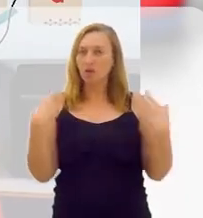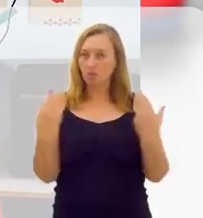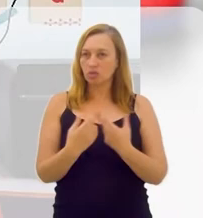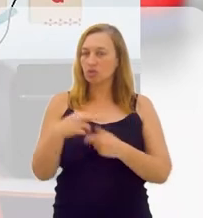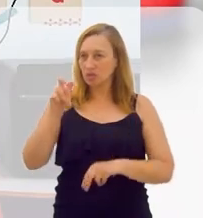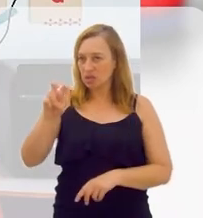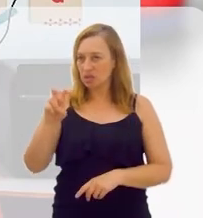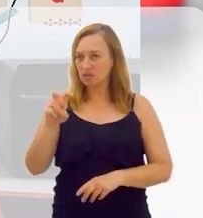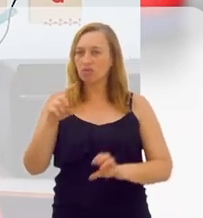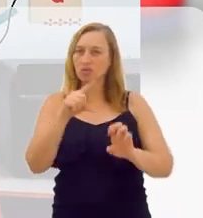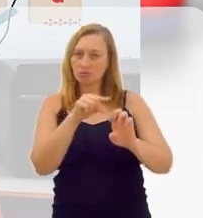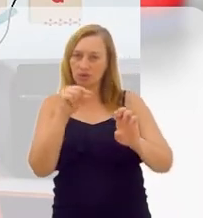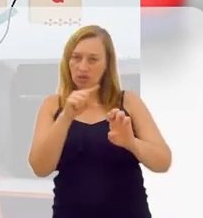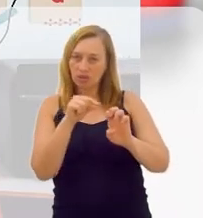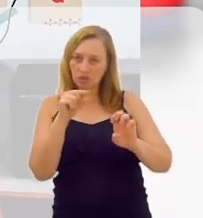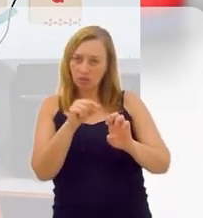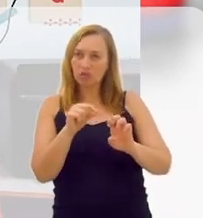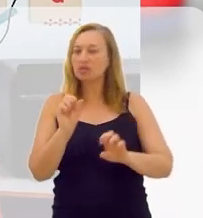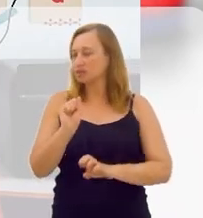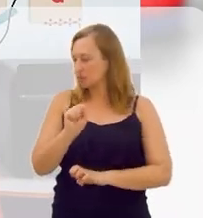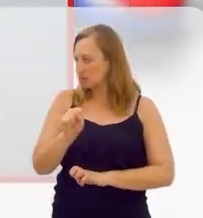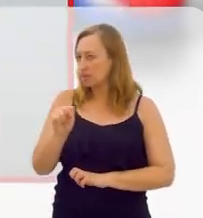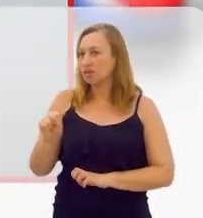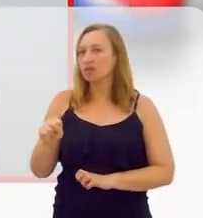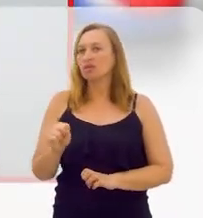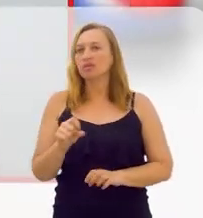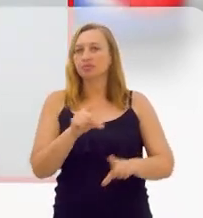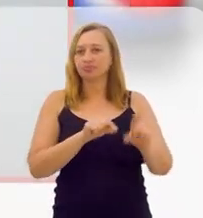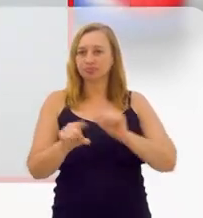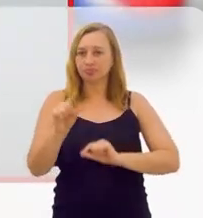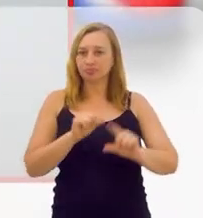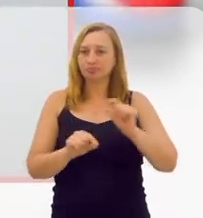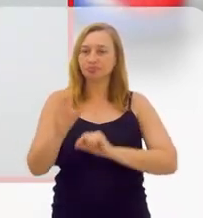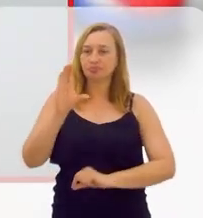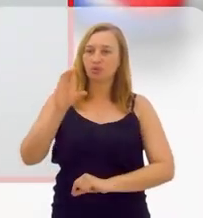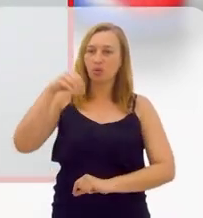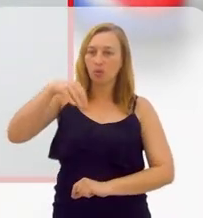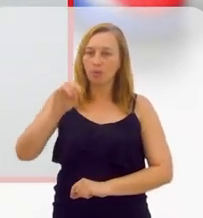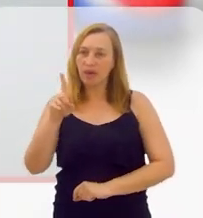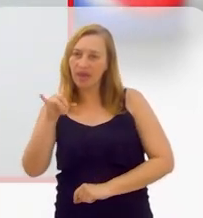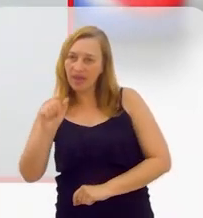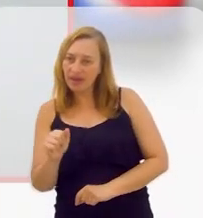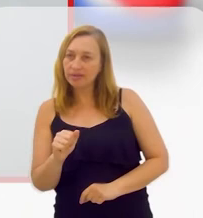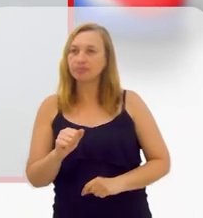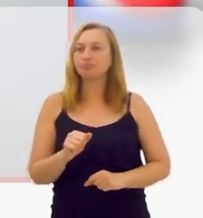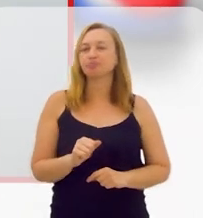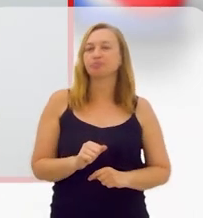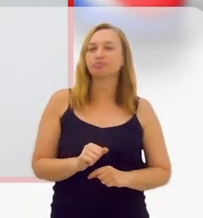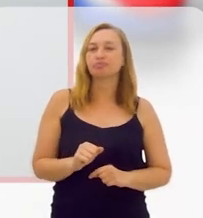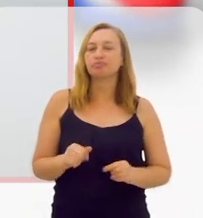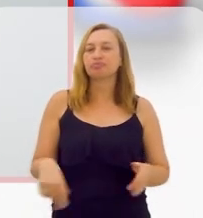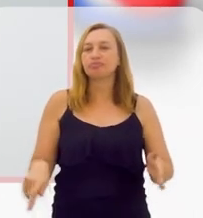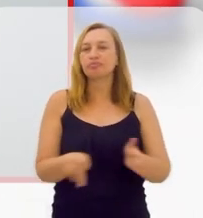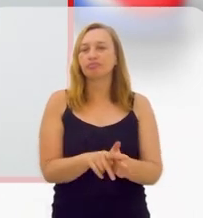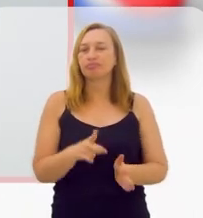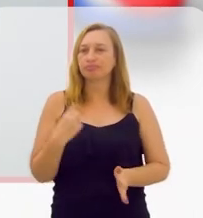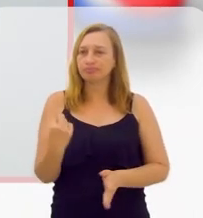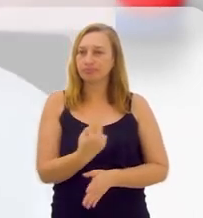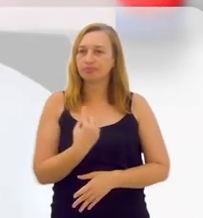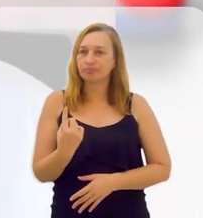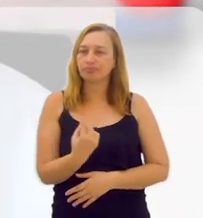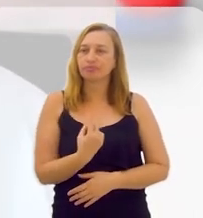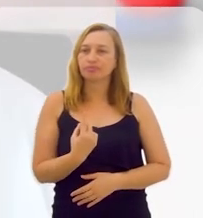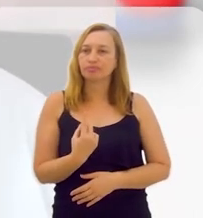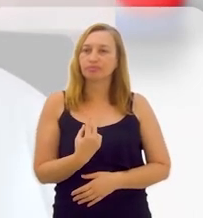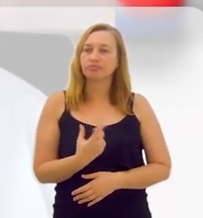Eles reuniram cinco empreendedores. Isso, é um grupo que foi selecionado pela Colmeia, né, que é o grupo que a gente faz